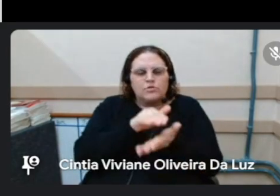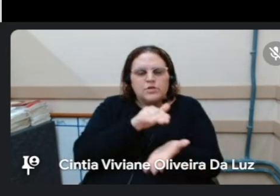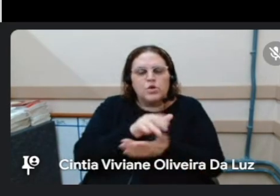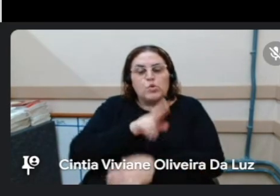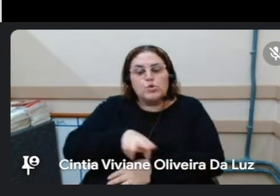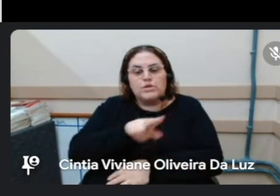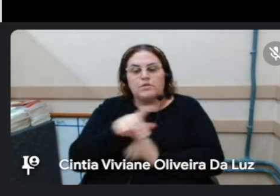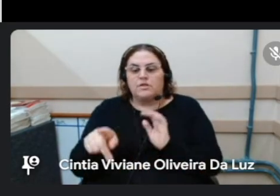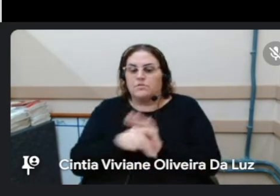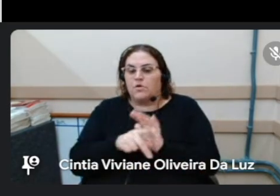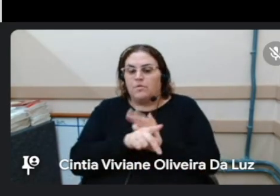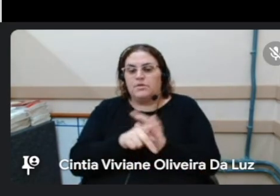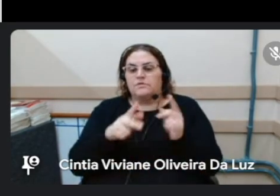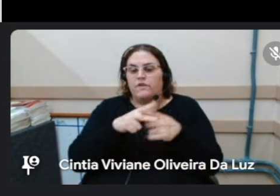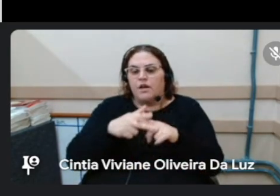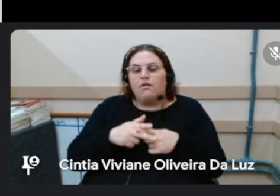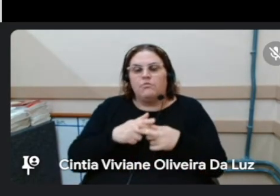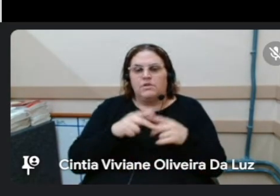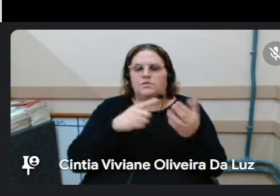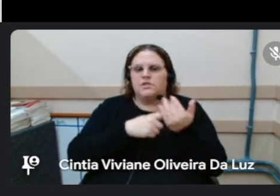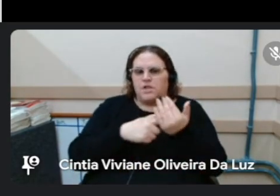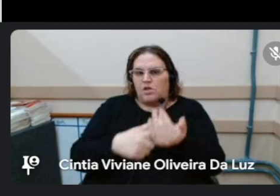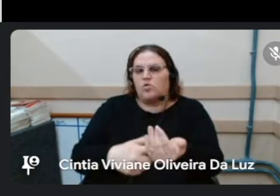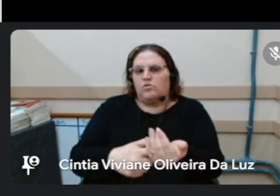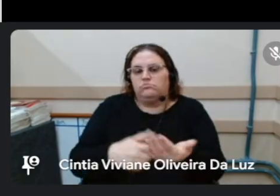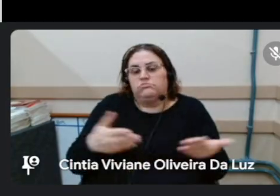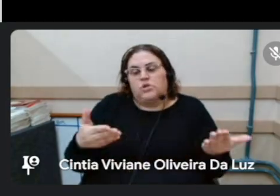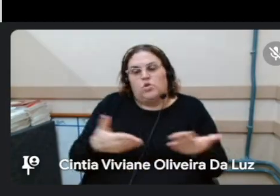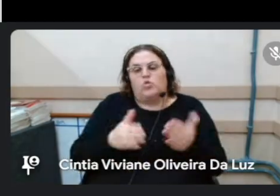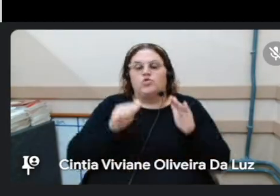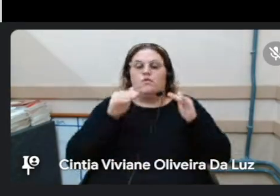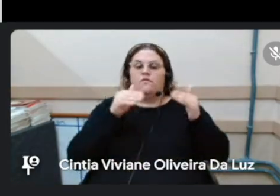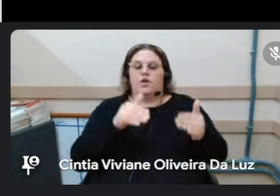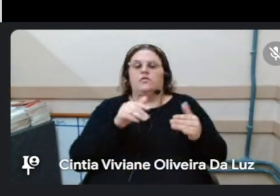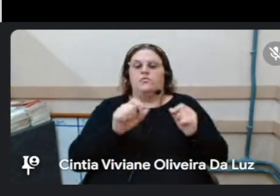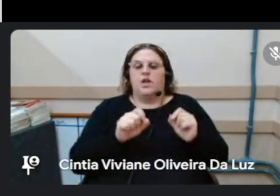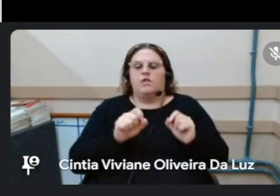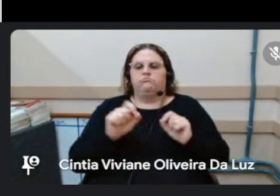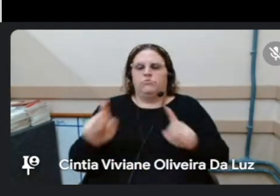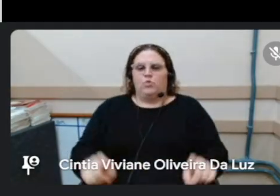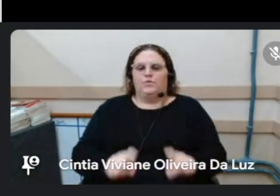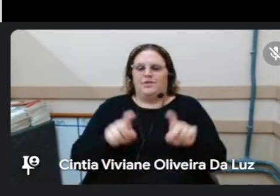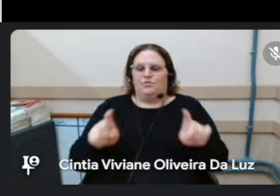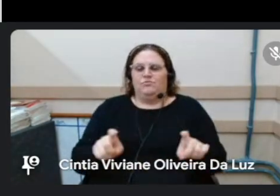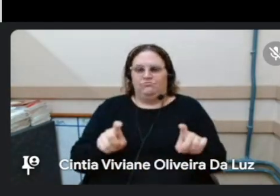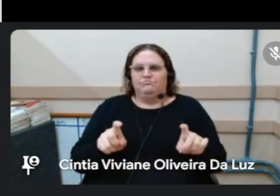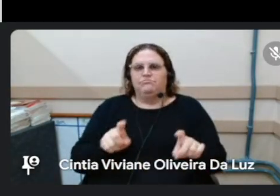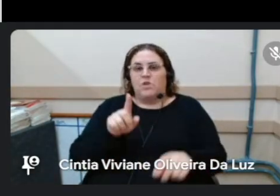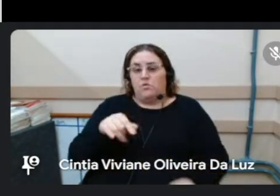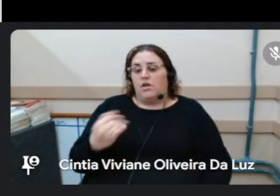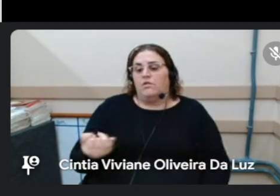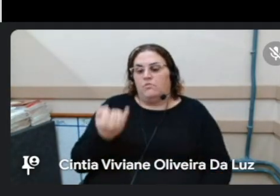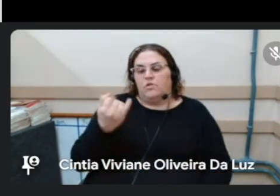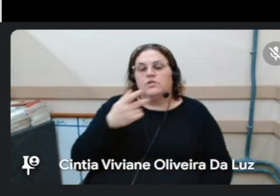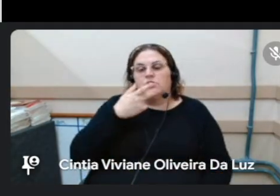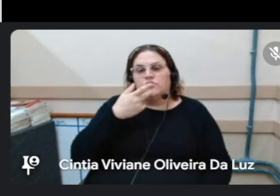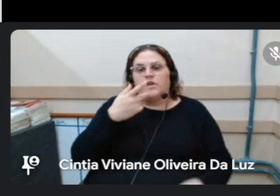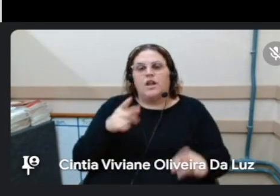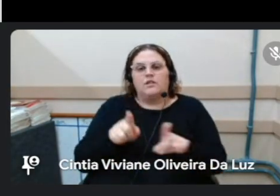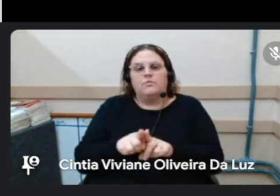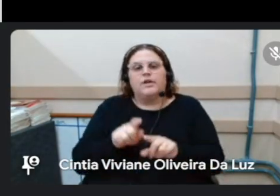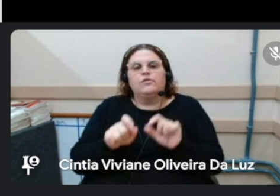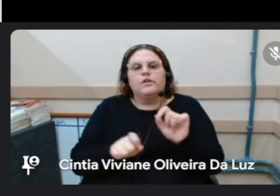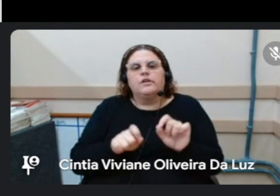tecnológicas que hoje estão concentradas no computador então é importante dizer que tudo que se fazia no estúdio da grande